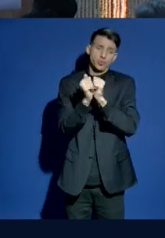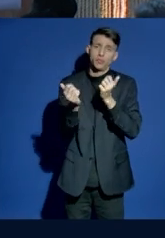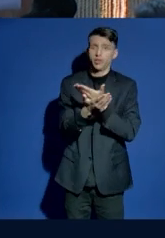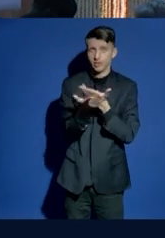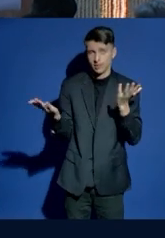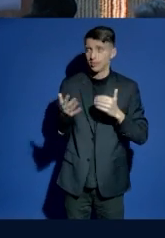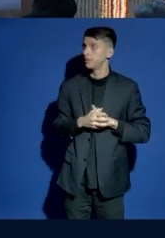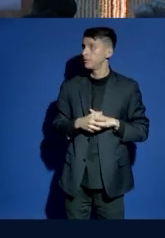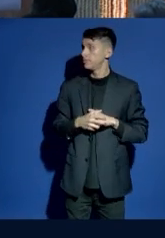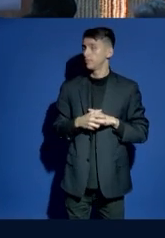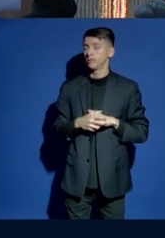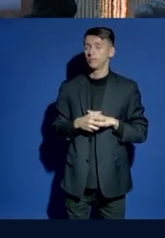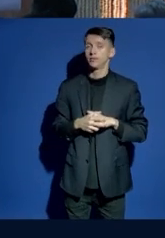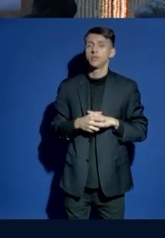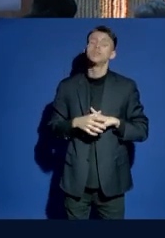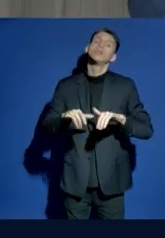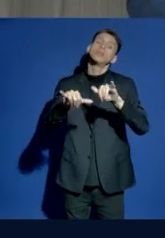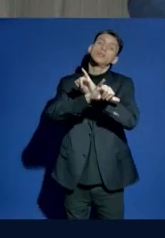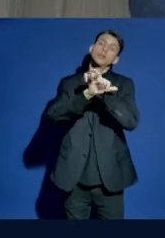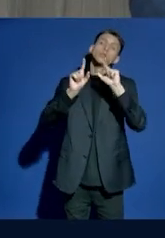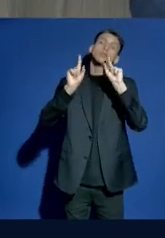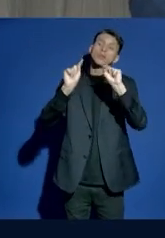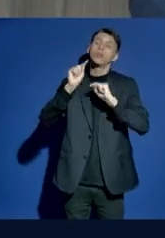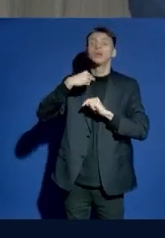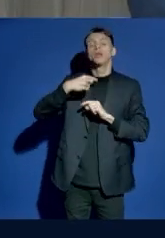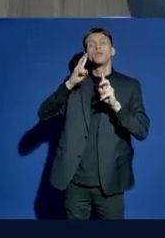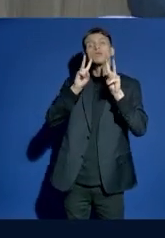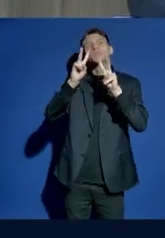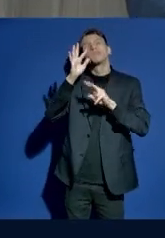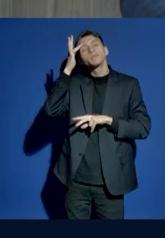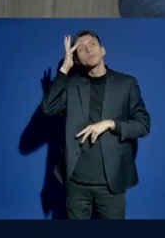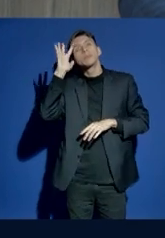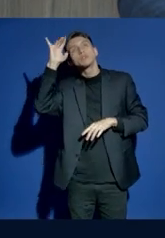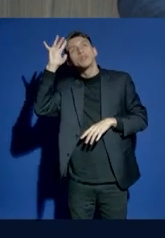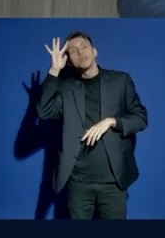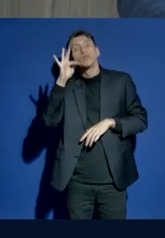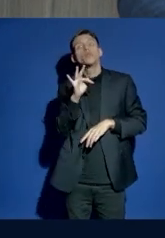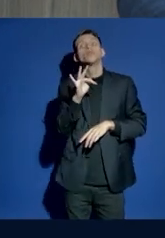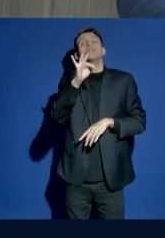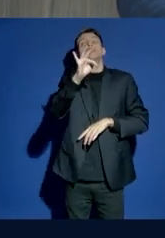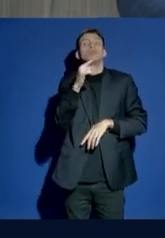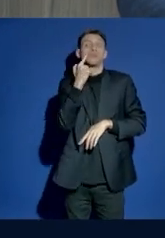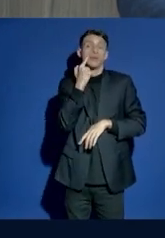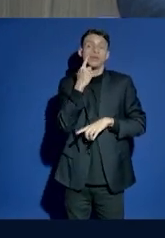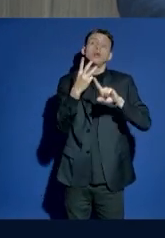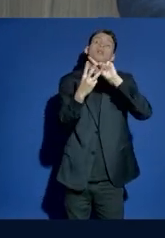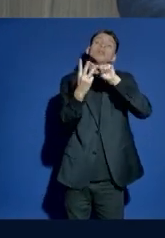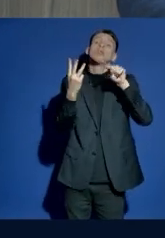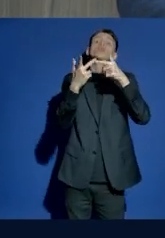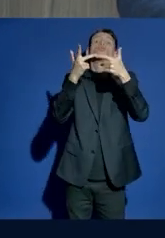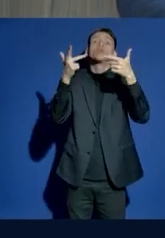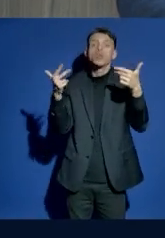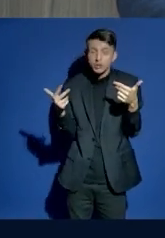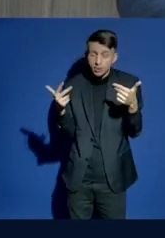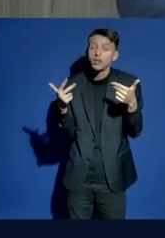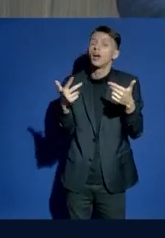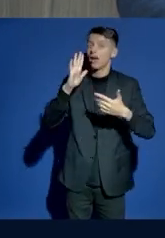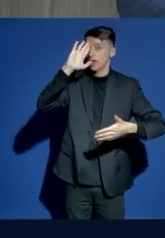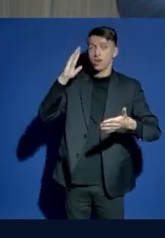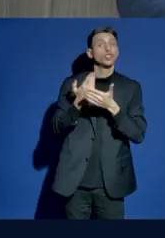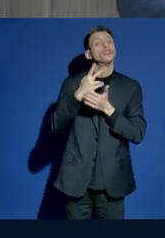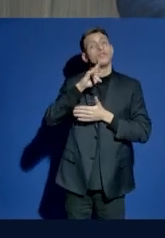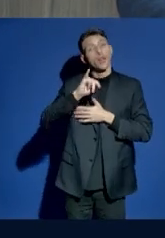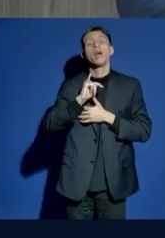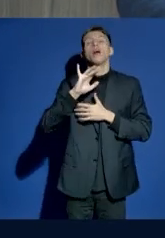e dizer que, quando eu olho para o futuro, eu vejo três coisas que eu acredito que